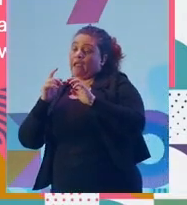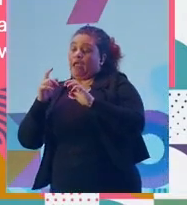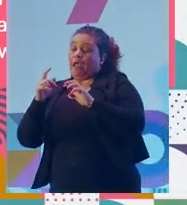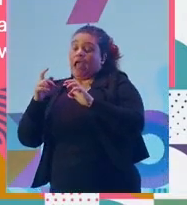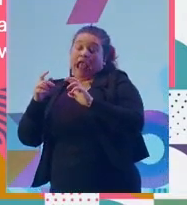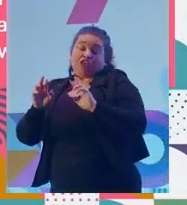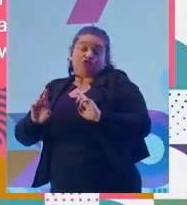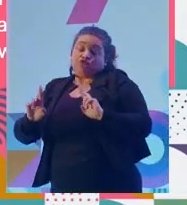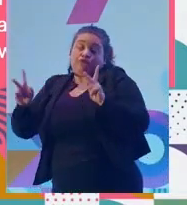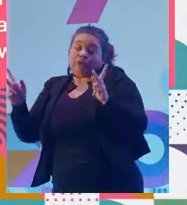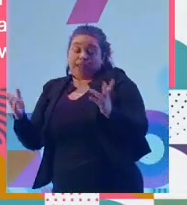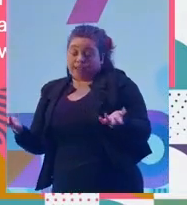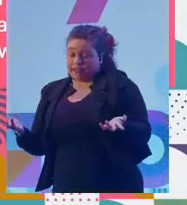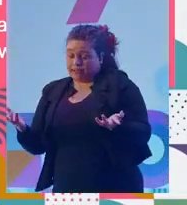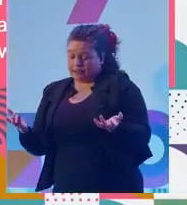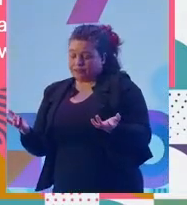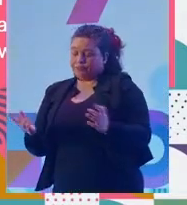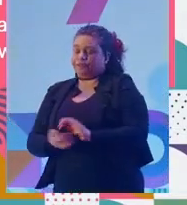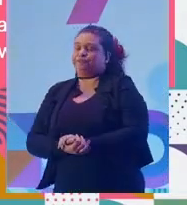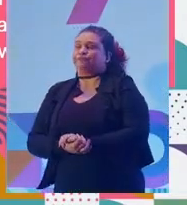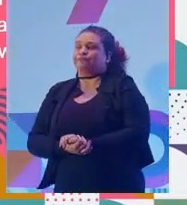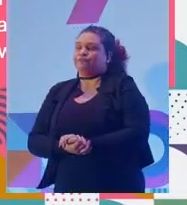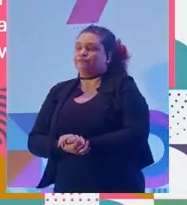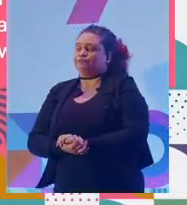E é diferente.